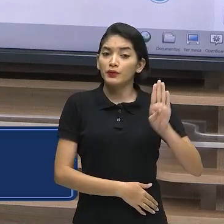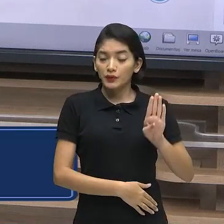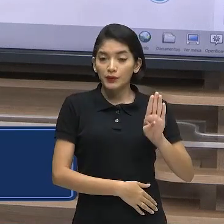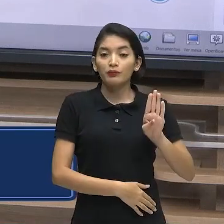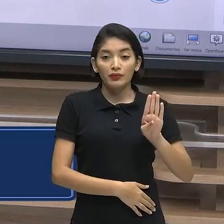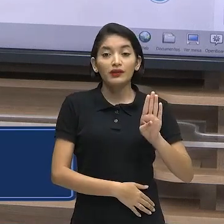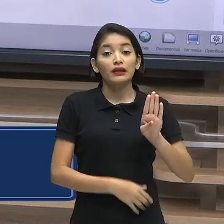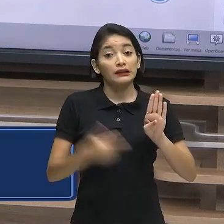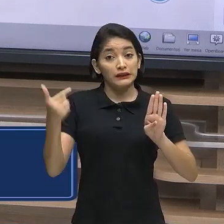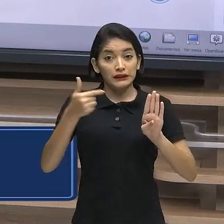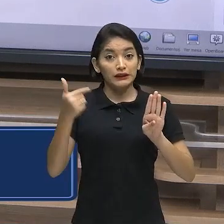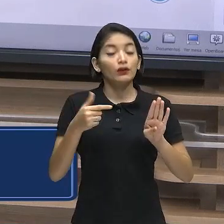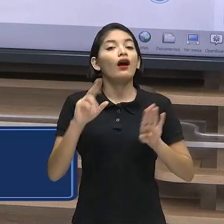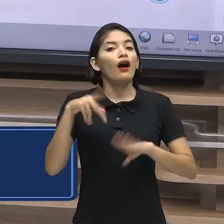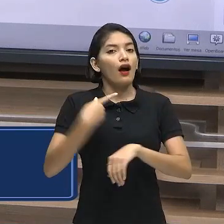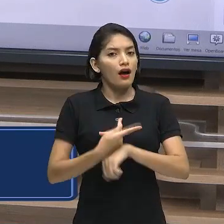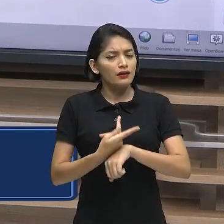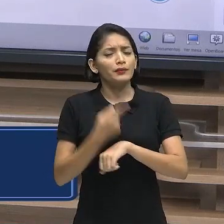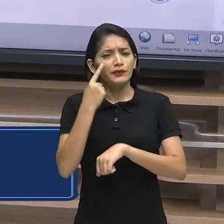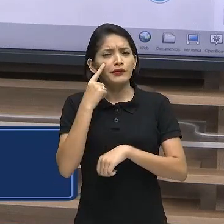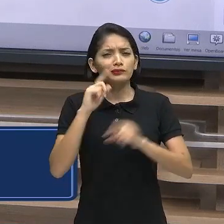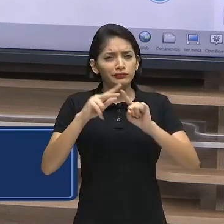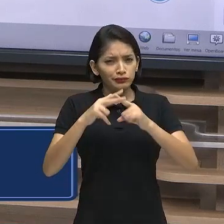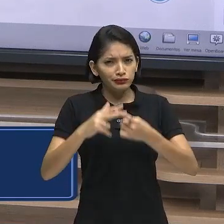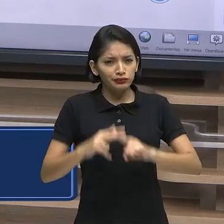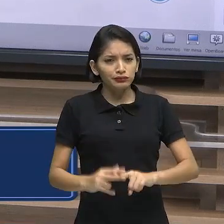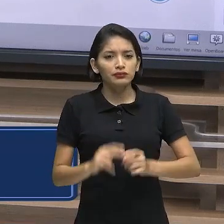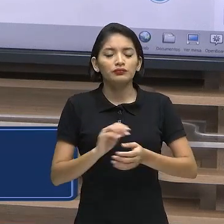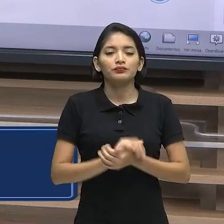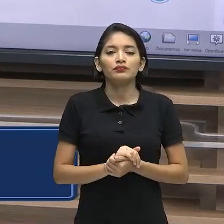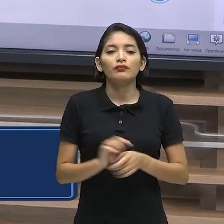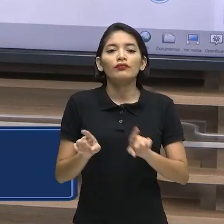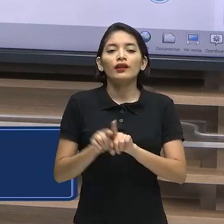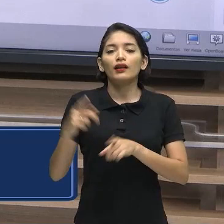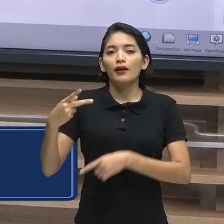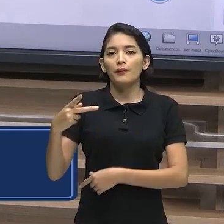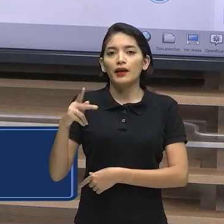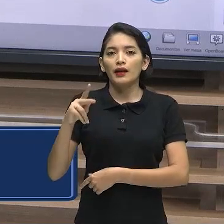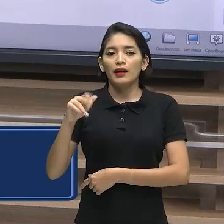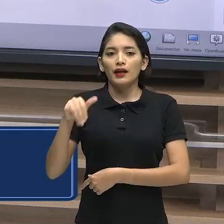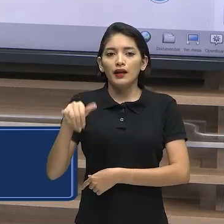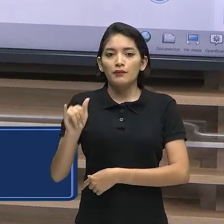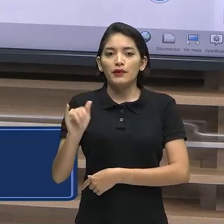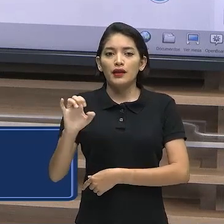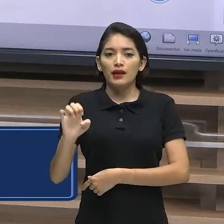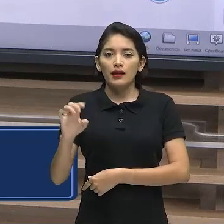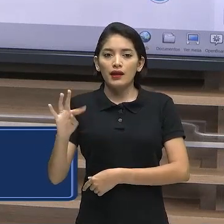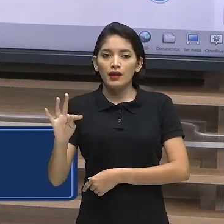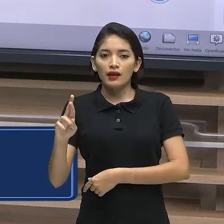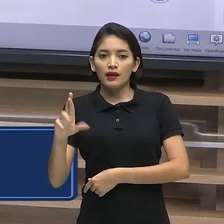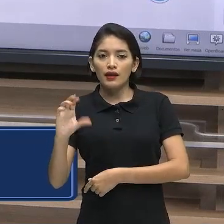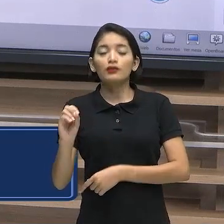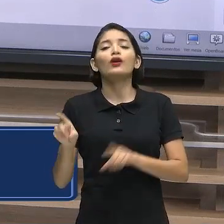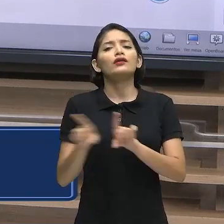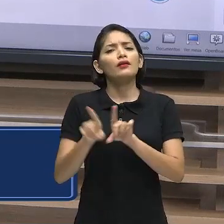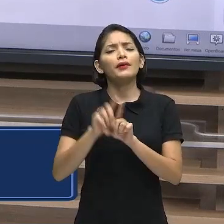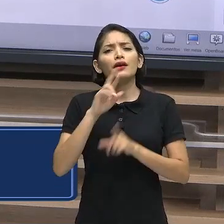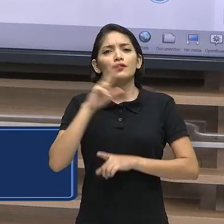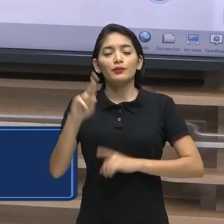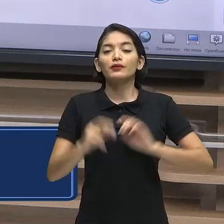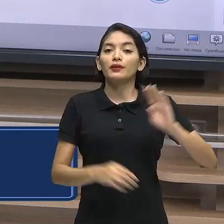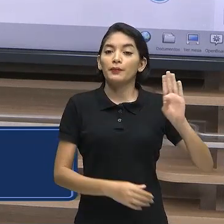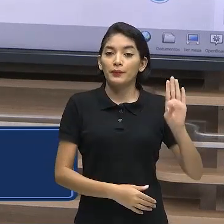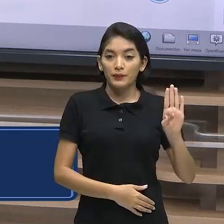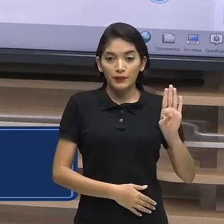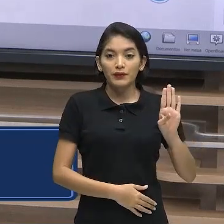Daqui a pouquinho a gente vai já fazer a correção. O Pietro, né? Pietro Felipe marcou também a alternativa B.